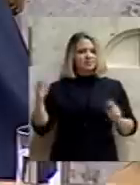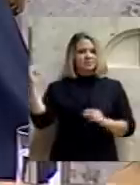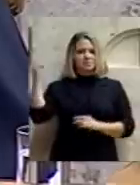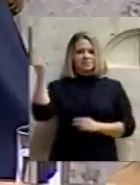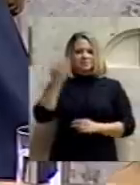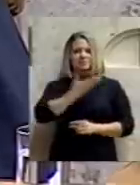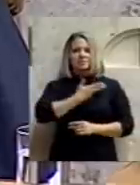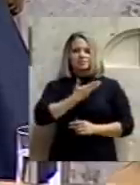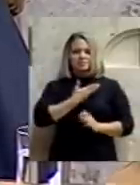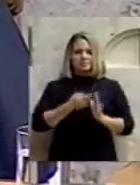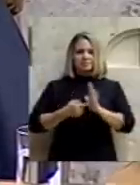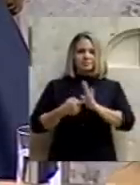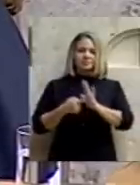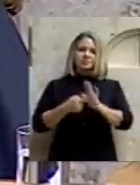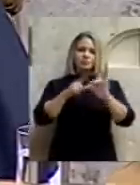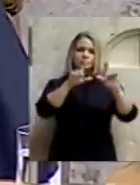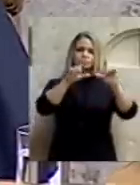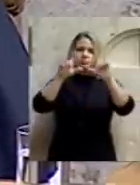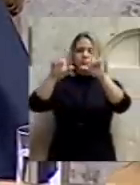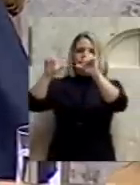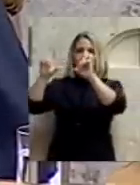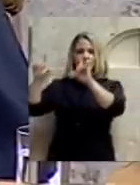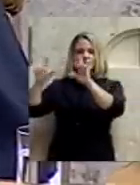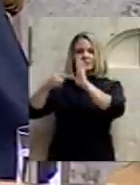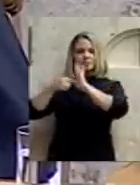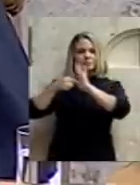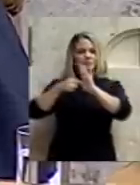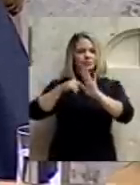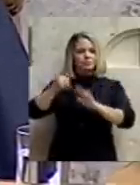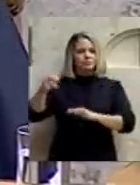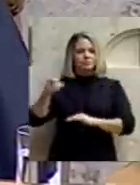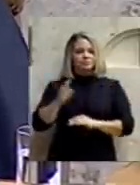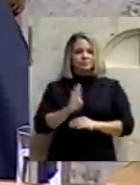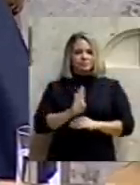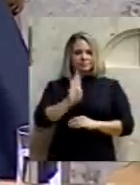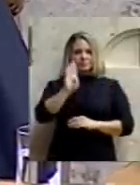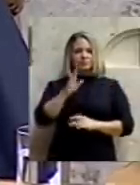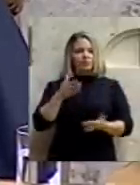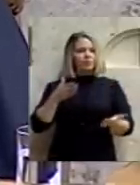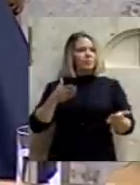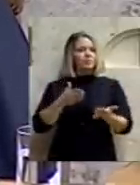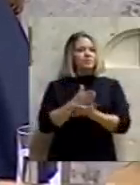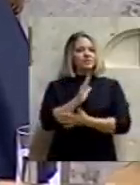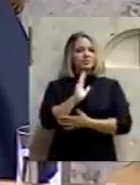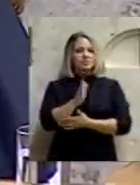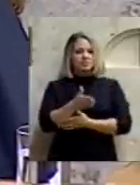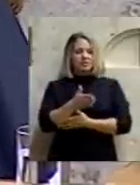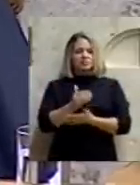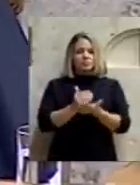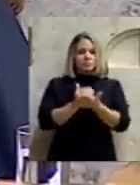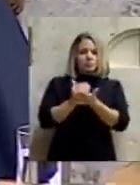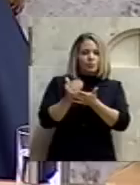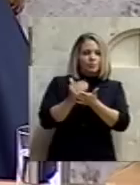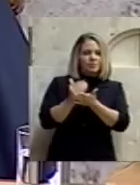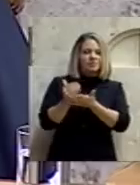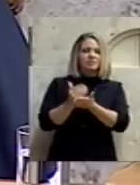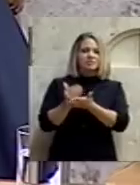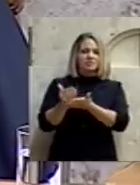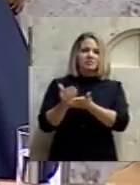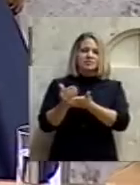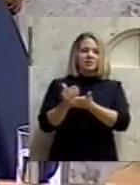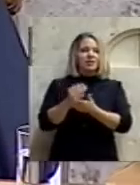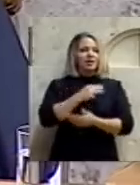Ministério Público Federal e de Vossa Excelência, ministro Joaquim Barbosa, foram aprovados o ministro Gilmar Mendes,